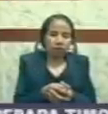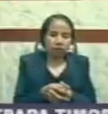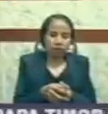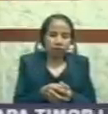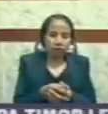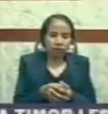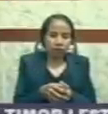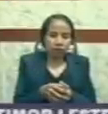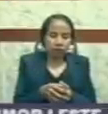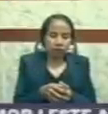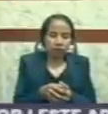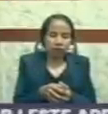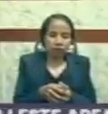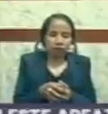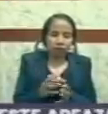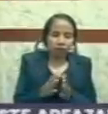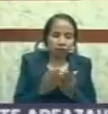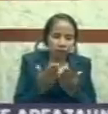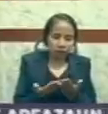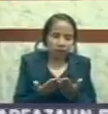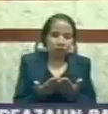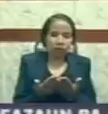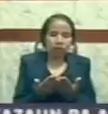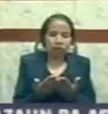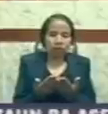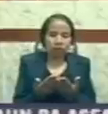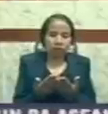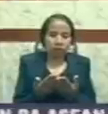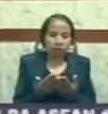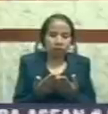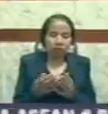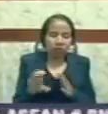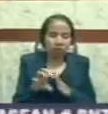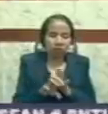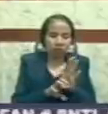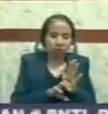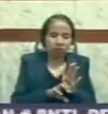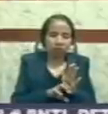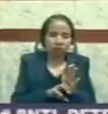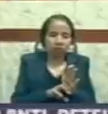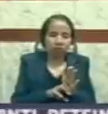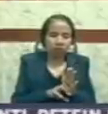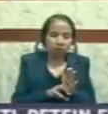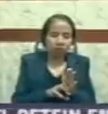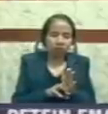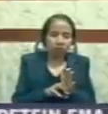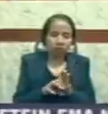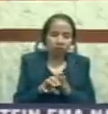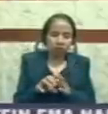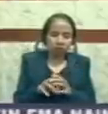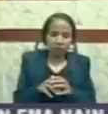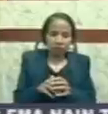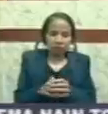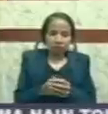cair livro, para o pai da Constituição, para o cair bachelor, para o cair